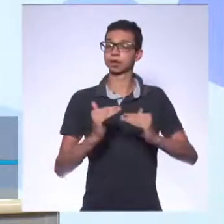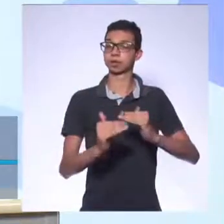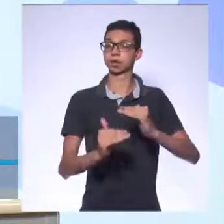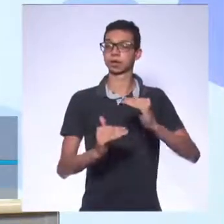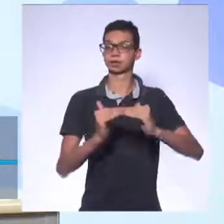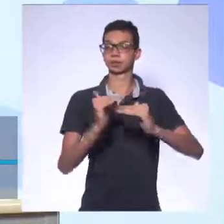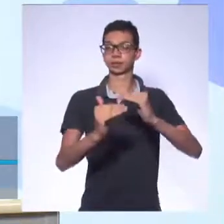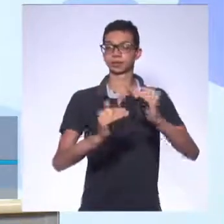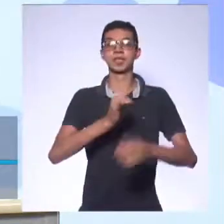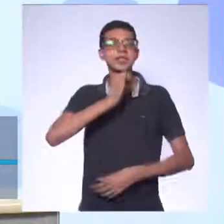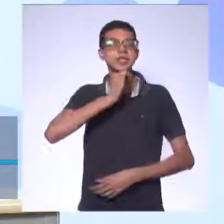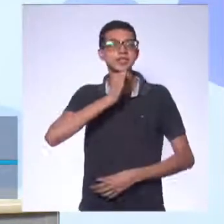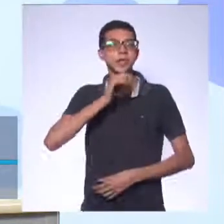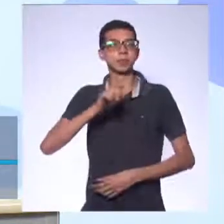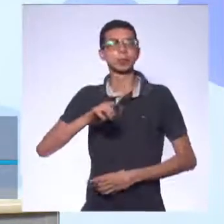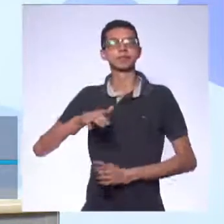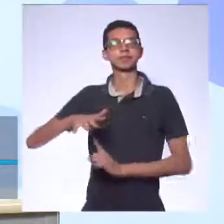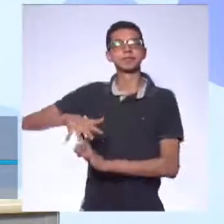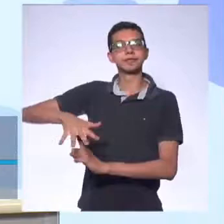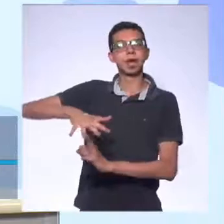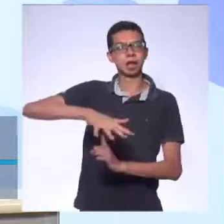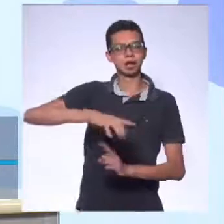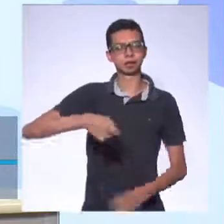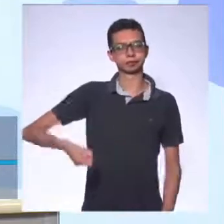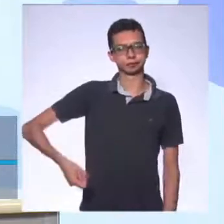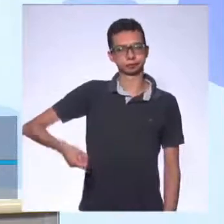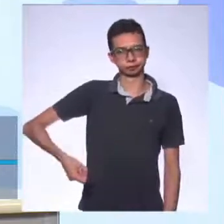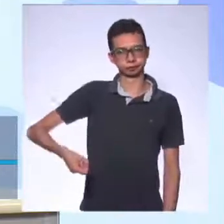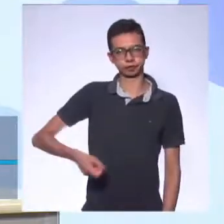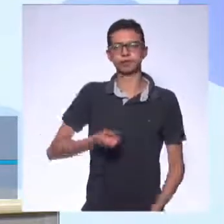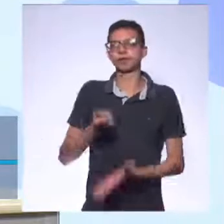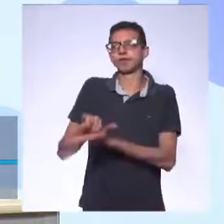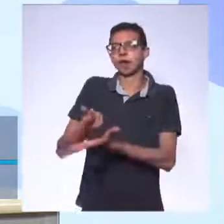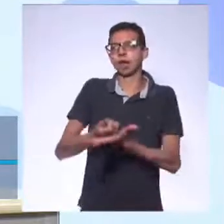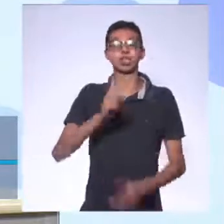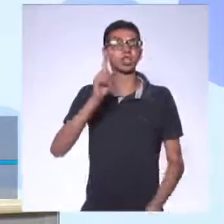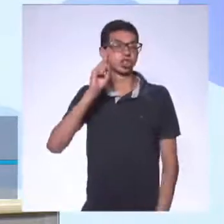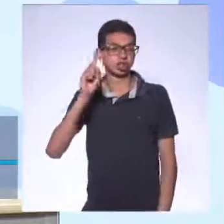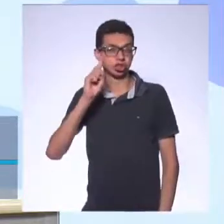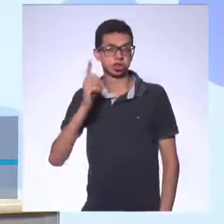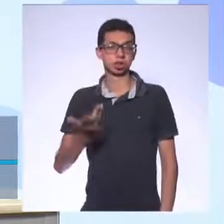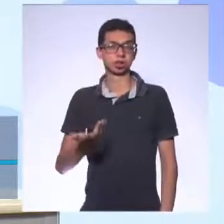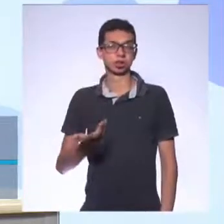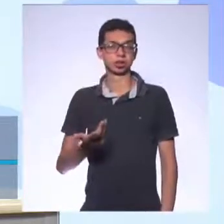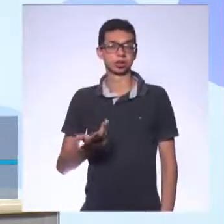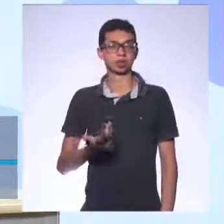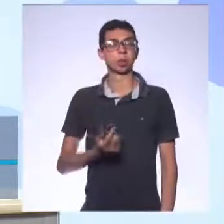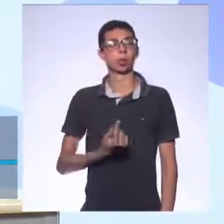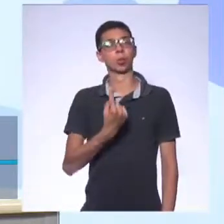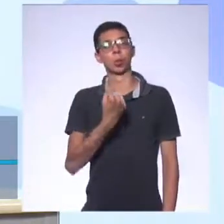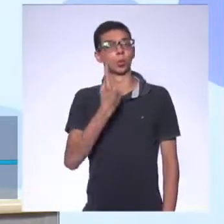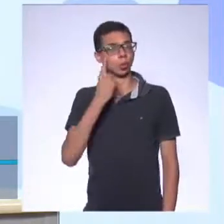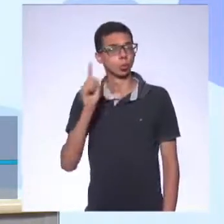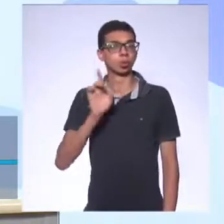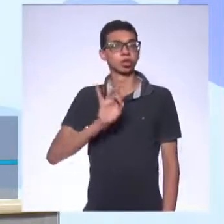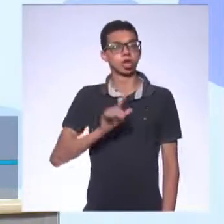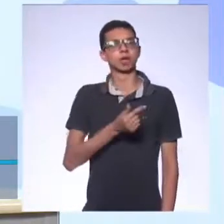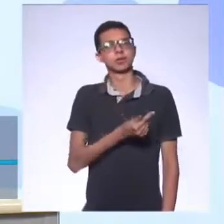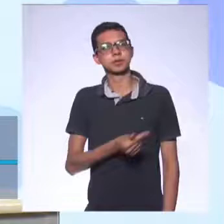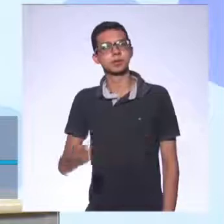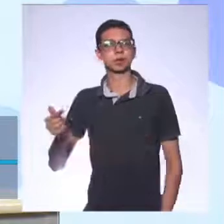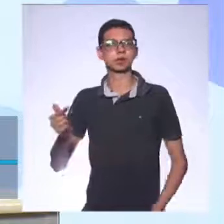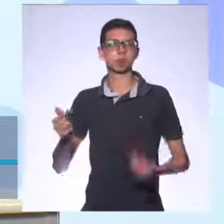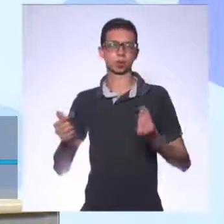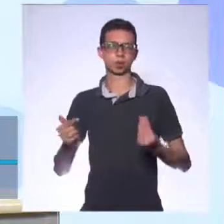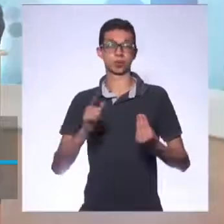fazer feira, né, todos os dias, ou se vamos fazer uma vez por semana. Nós precisamos pensar dos recursos que Sim.